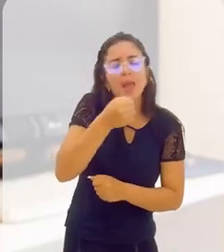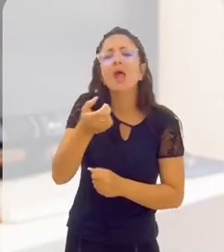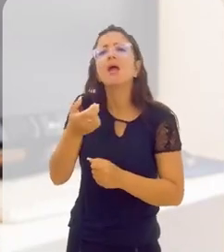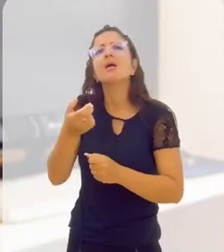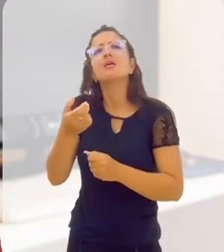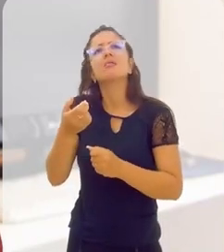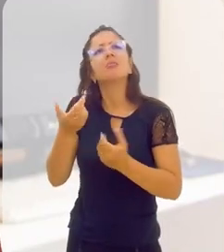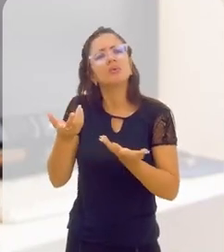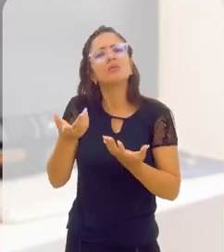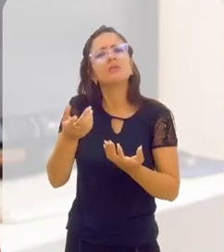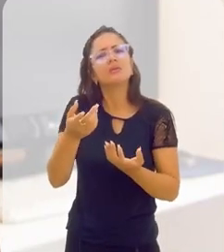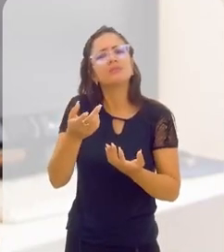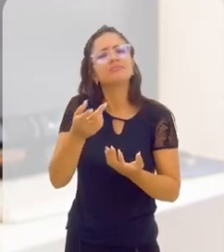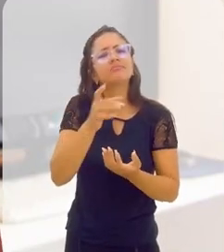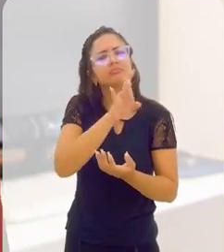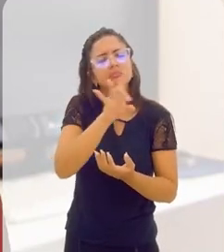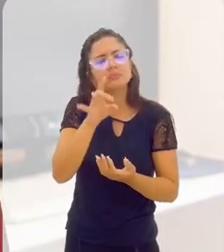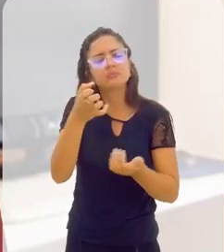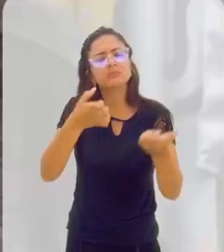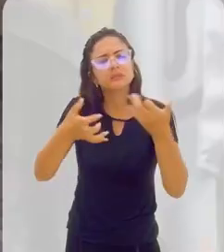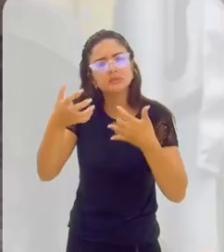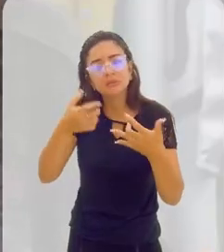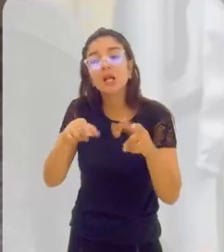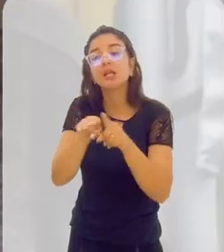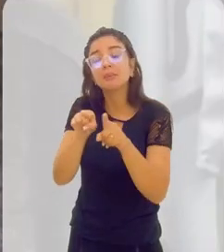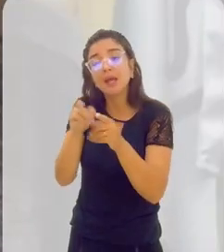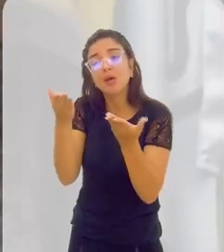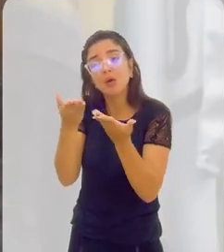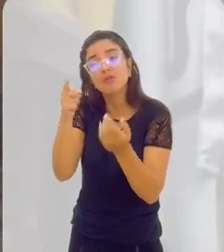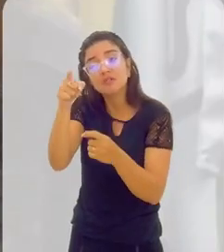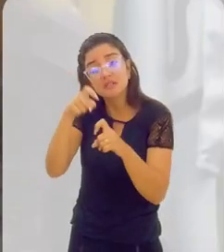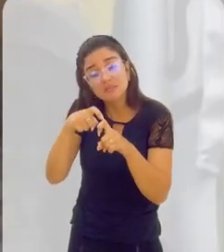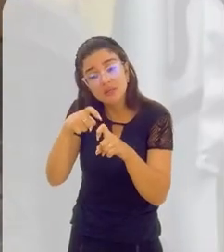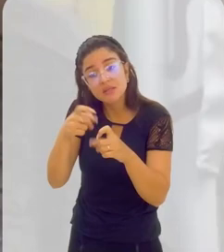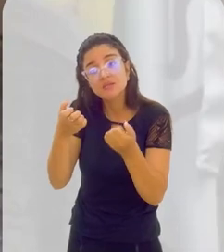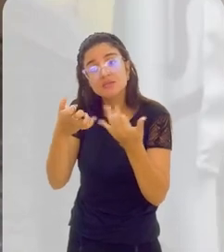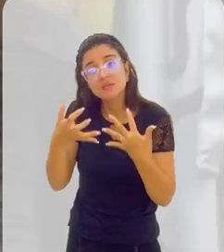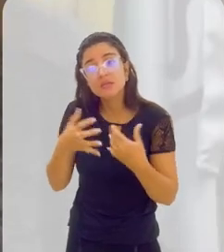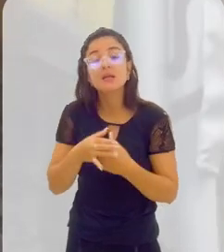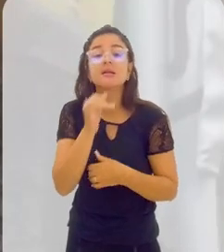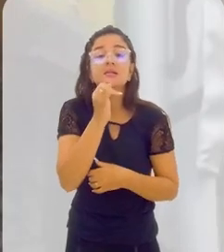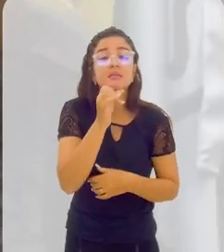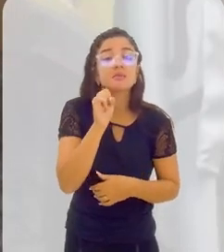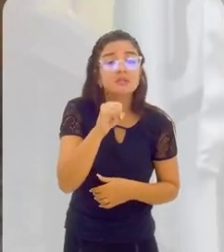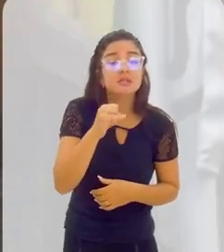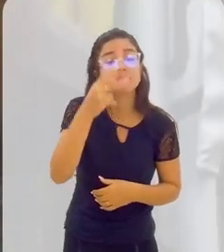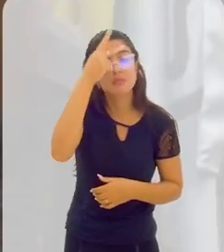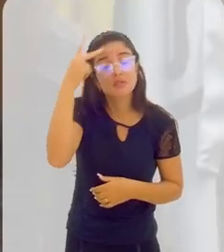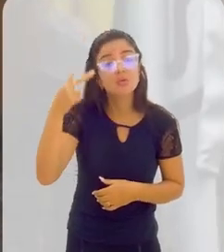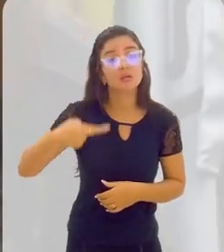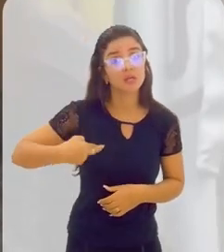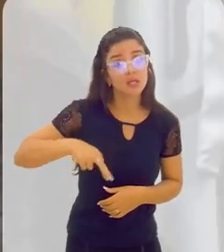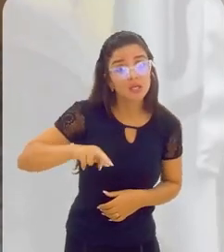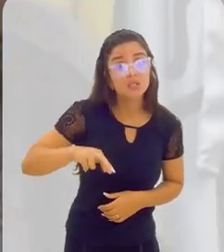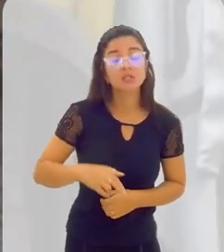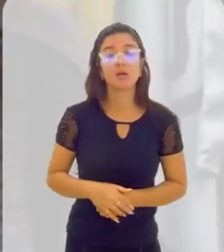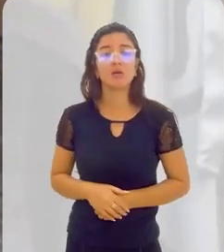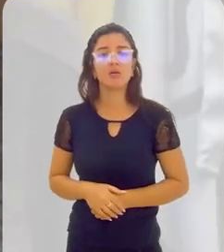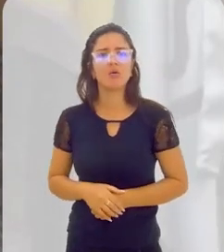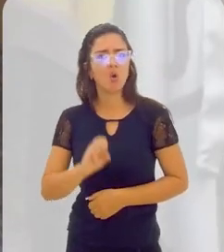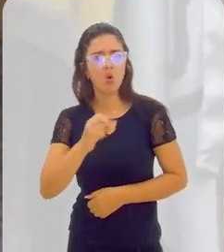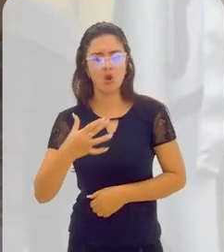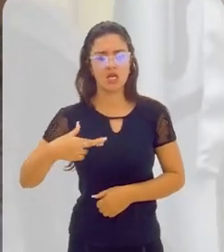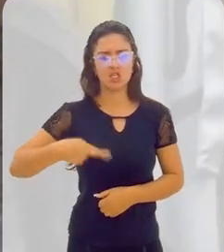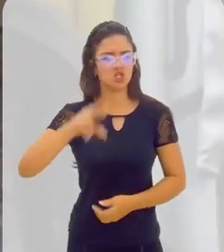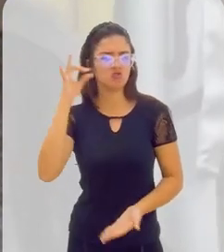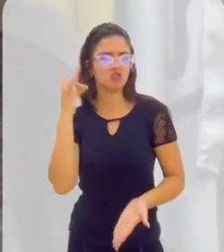é muito é muito importante Essa visão por exemplo você tem que perguntar se ele tem religião ele quer ouvir alguém ou